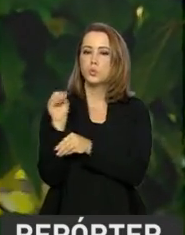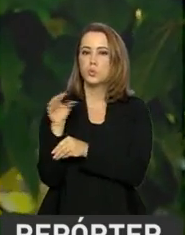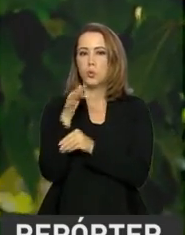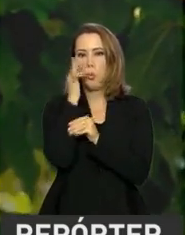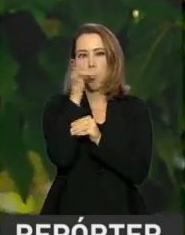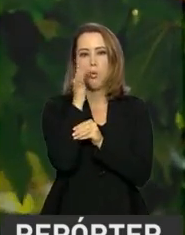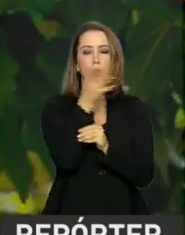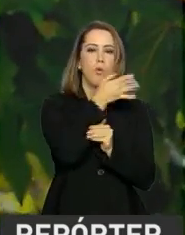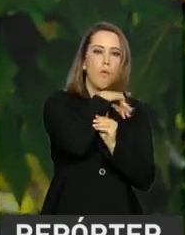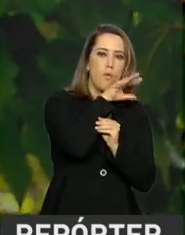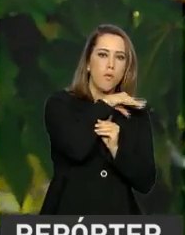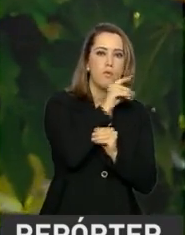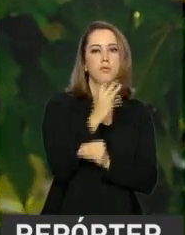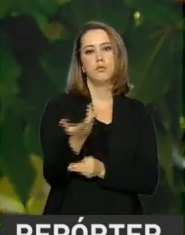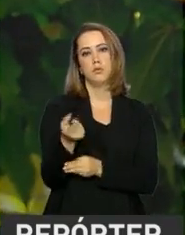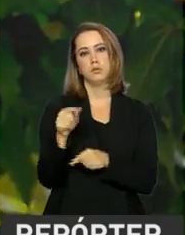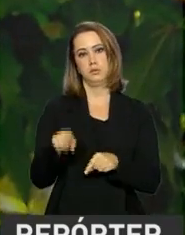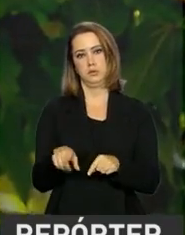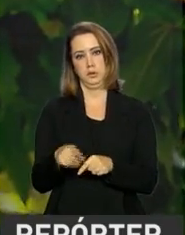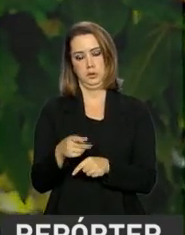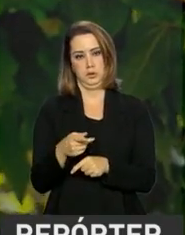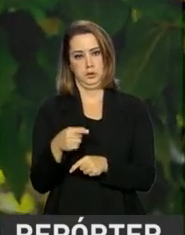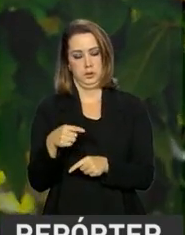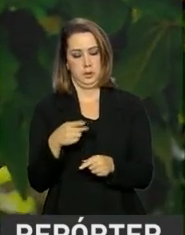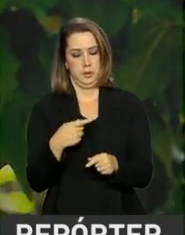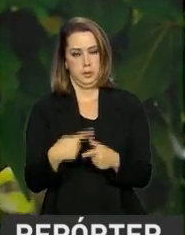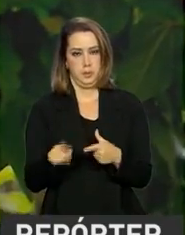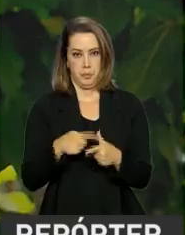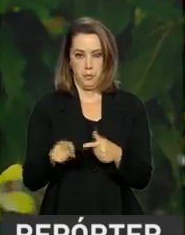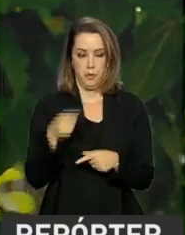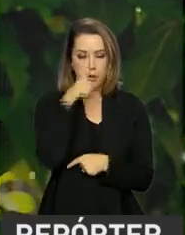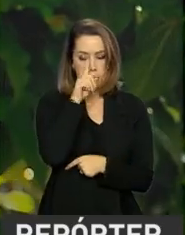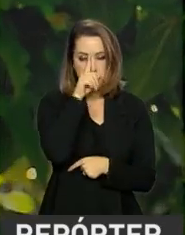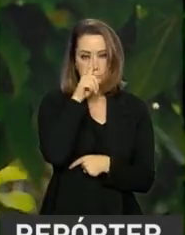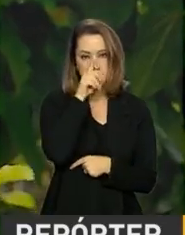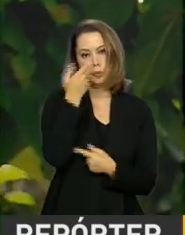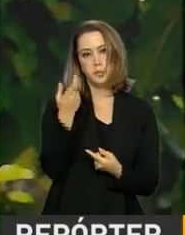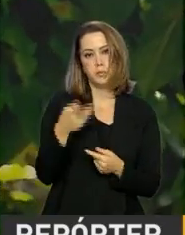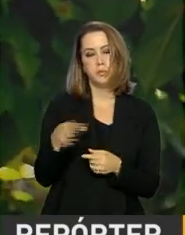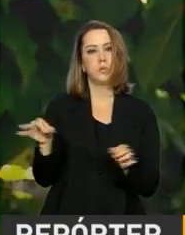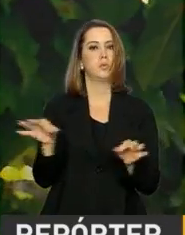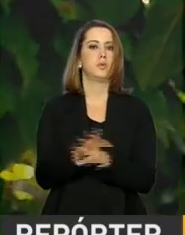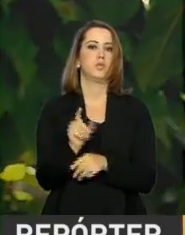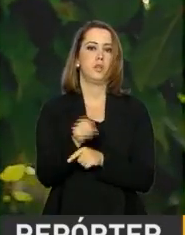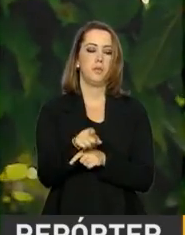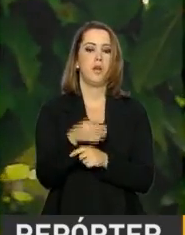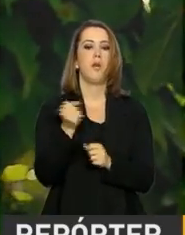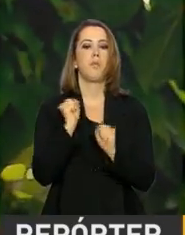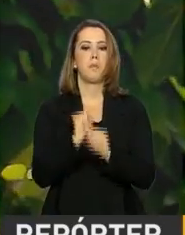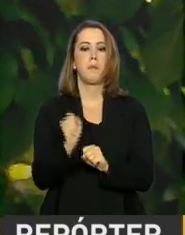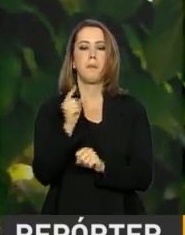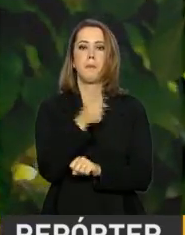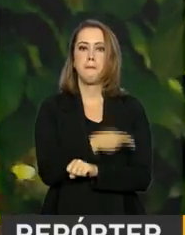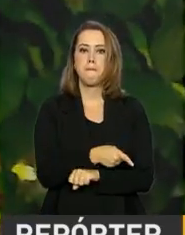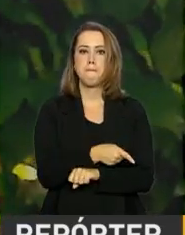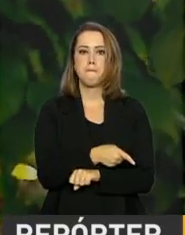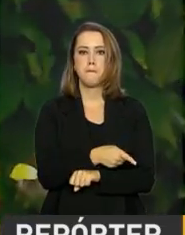animais ameaçados de extinção a ferramenta pode ser acessada no endereço sibbr.gov.br